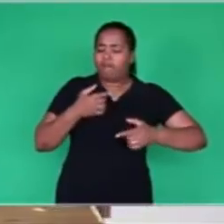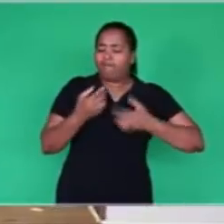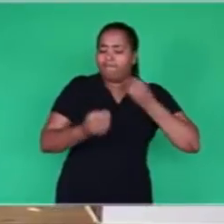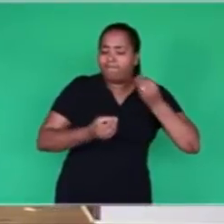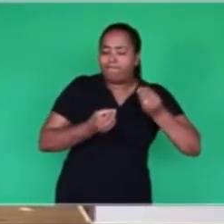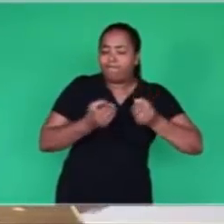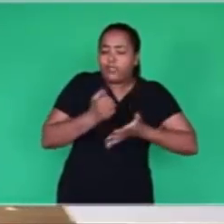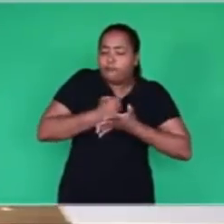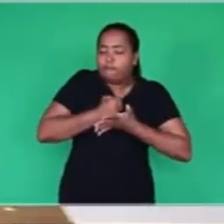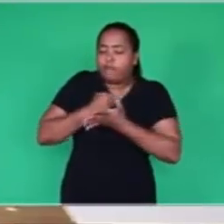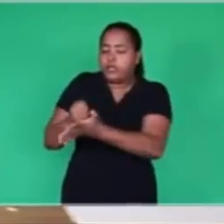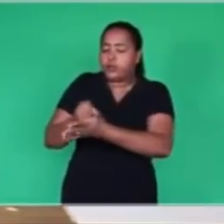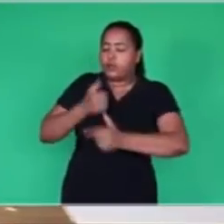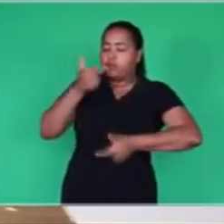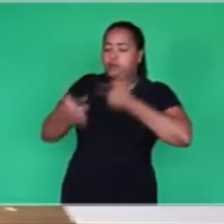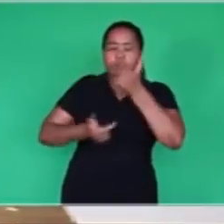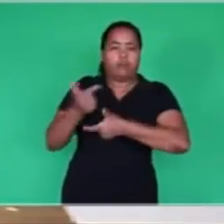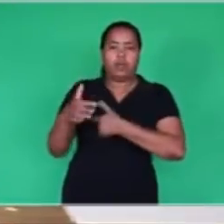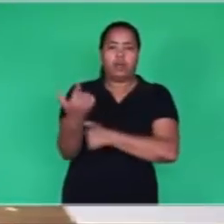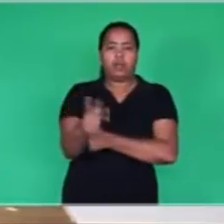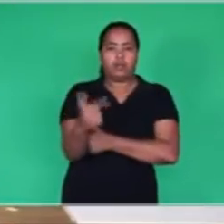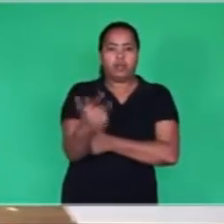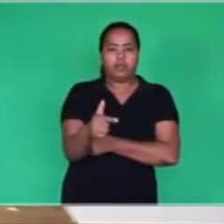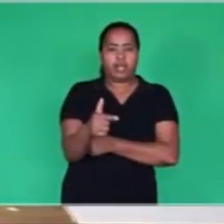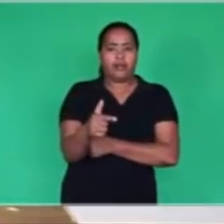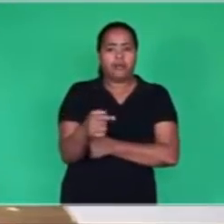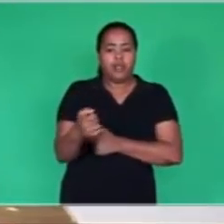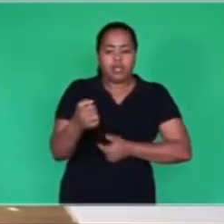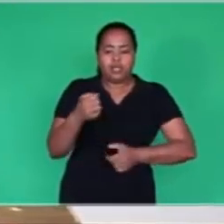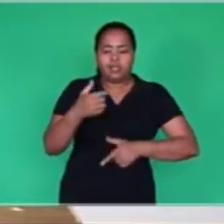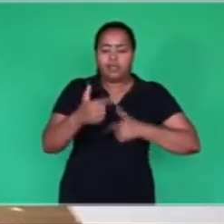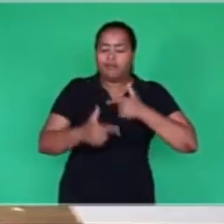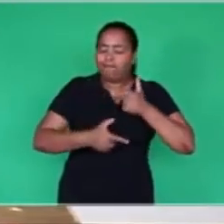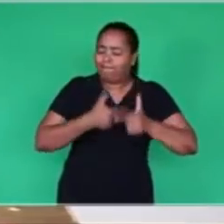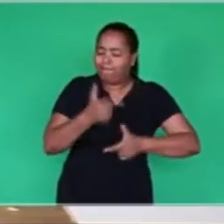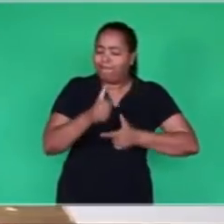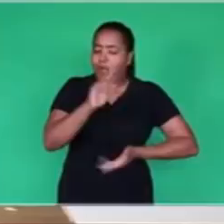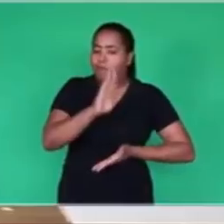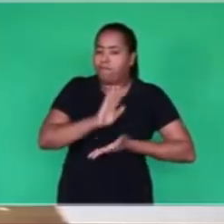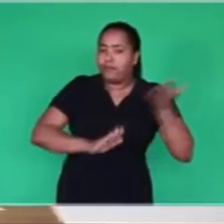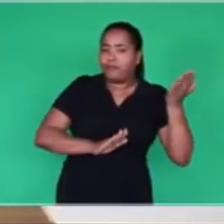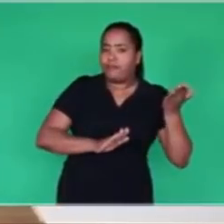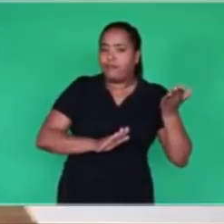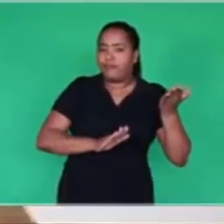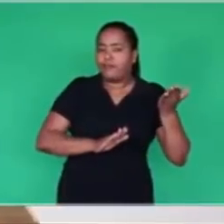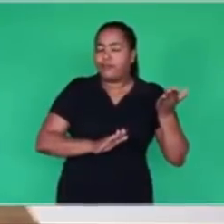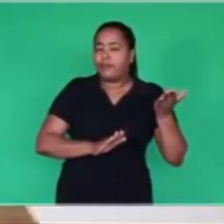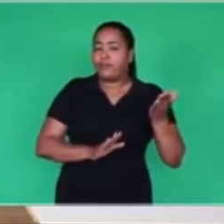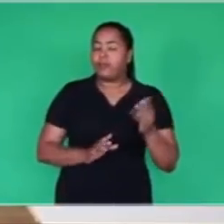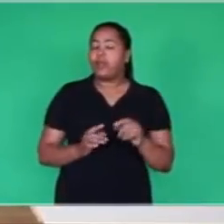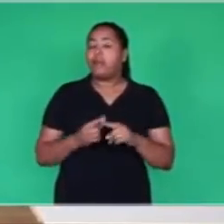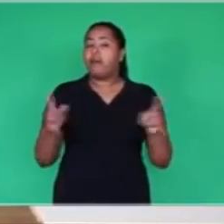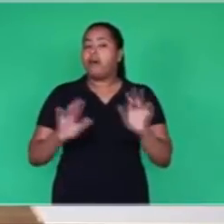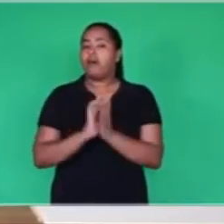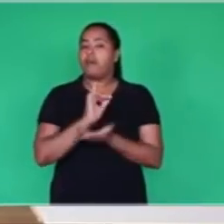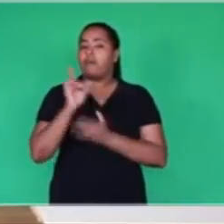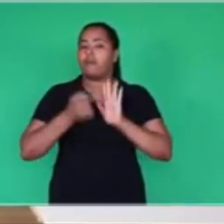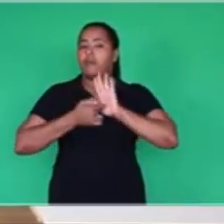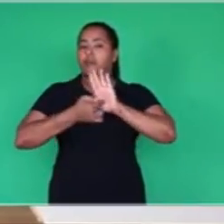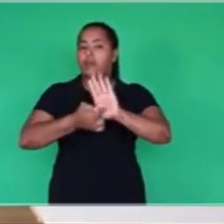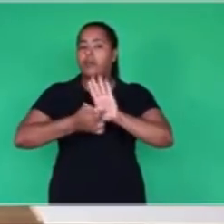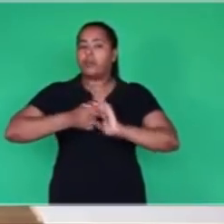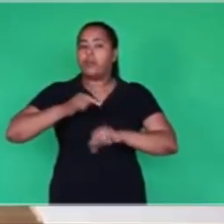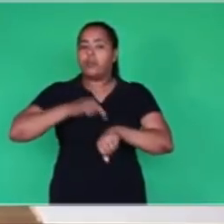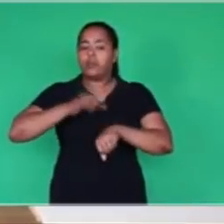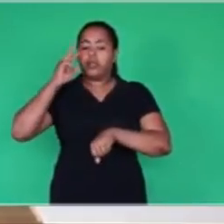vai ter como reagir. Vai ter um lugar para fugir os que estão em Jerusalém. Aí Jesus diz assim, quando vocês virem isso, as que estiverem,